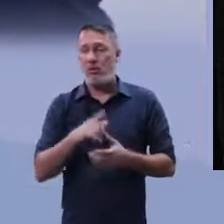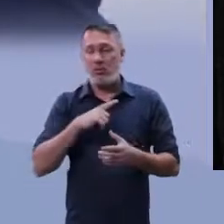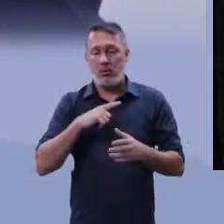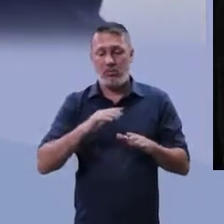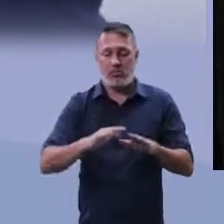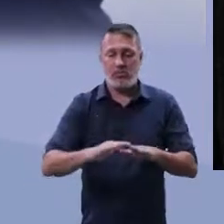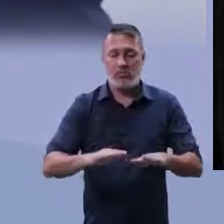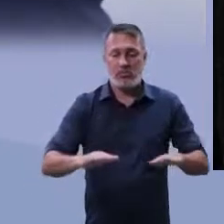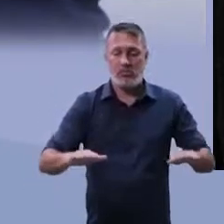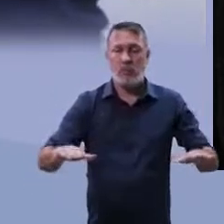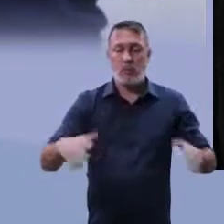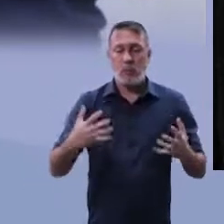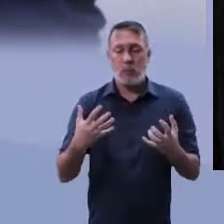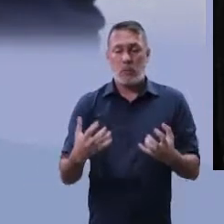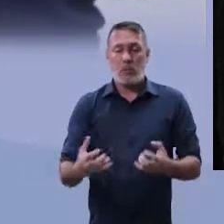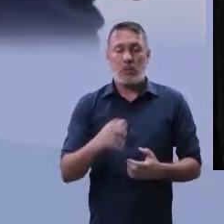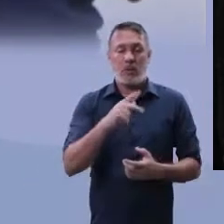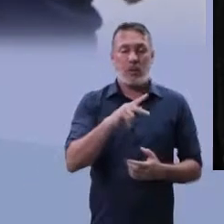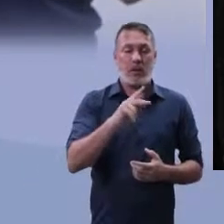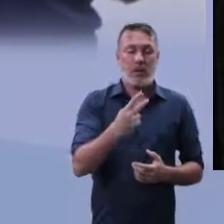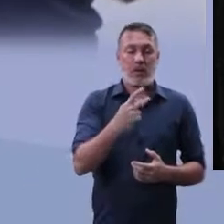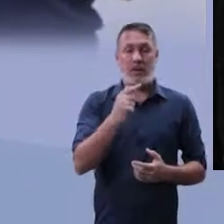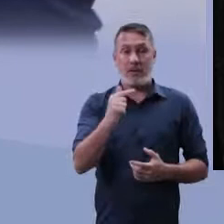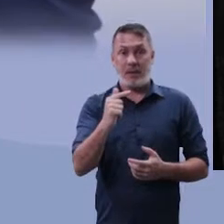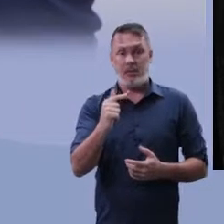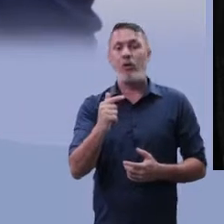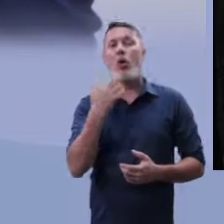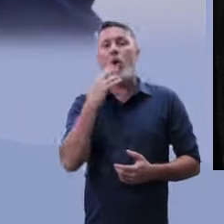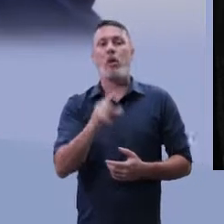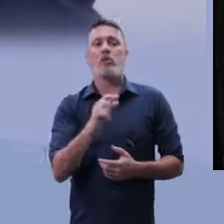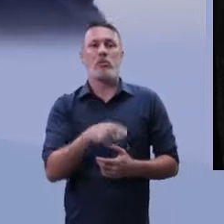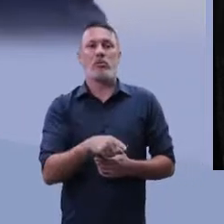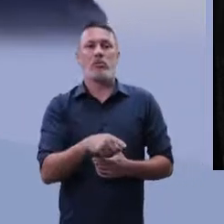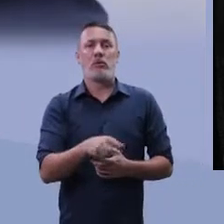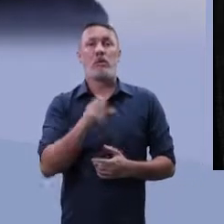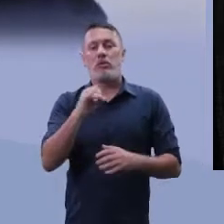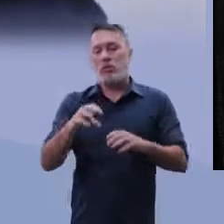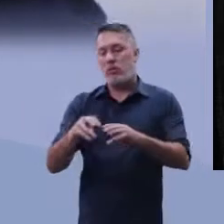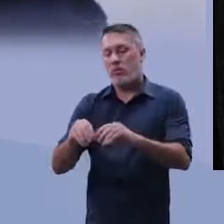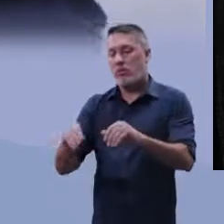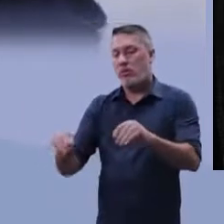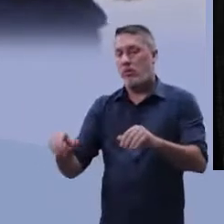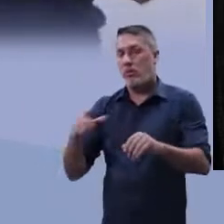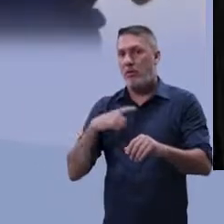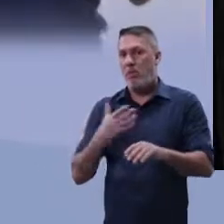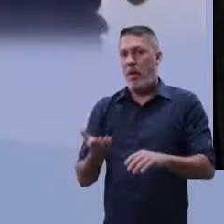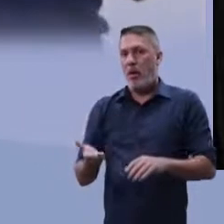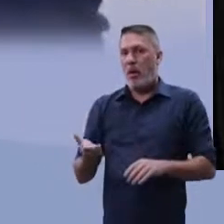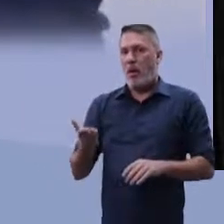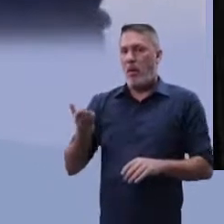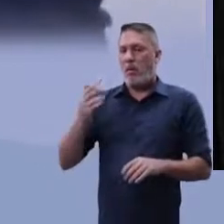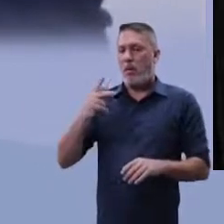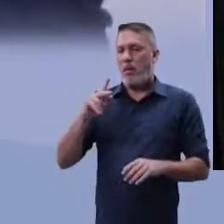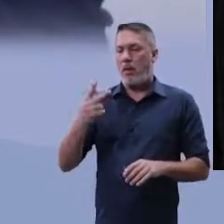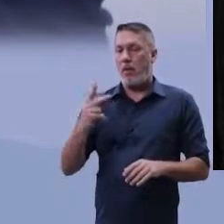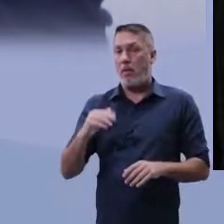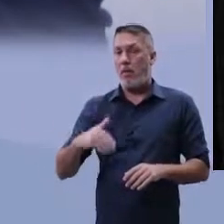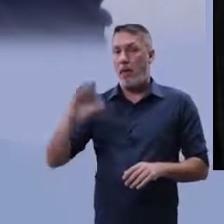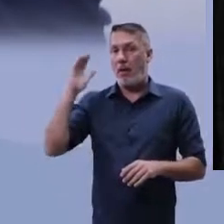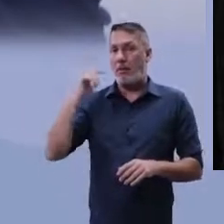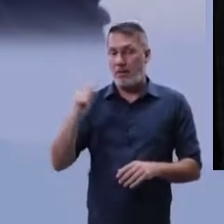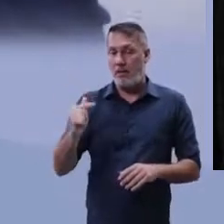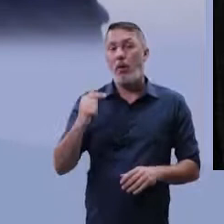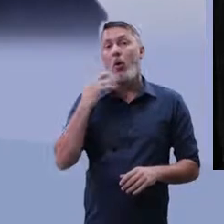sabia disso. Em solo ácido, ou seja, com pH menor que 7, a flor é azul. Enquanto que em solo alcalino, ou